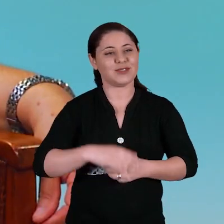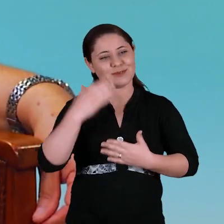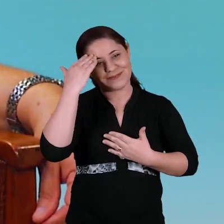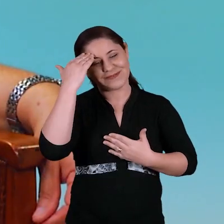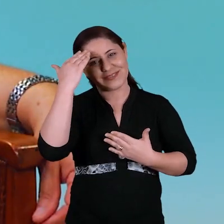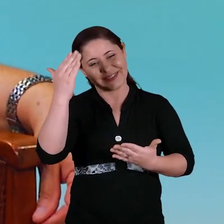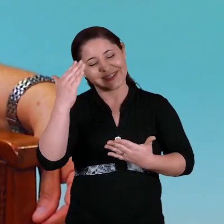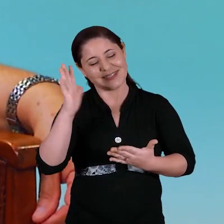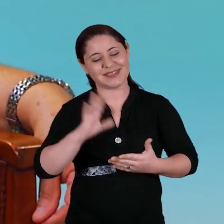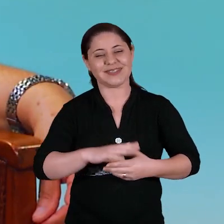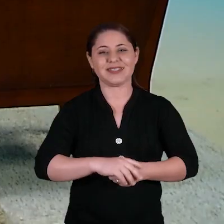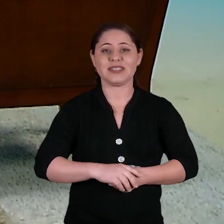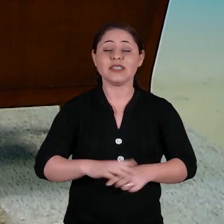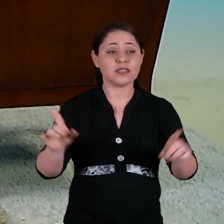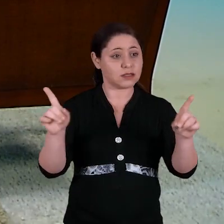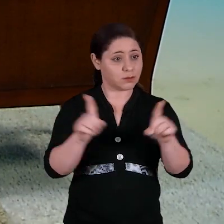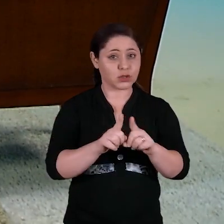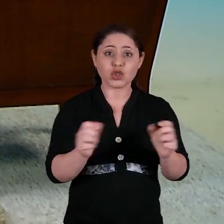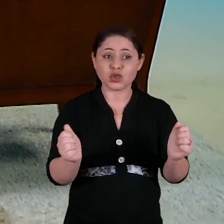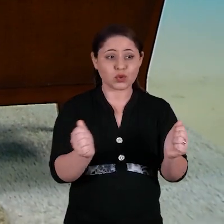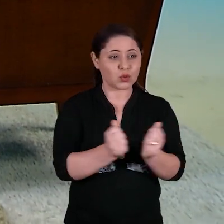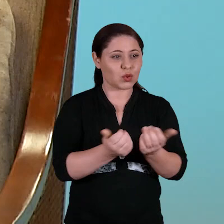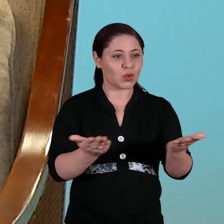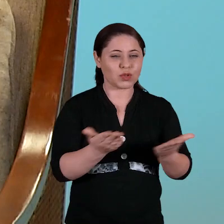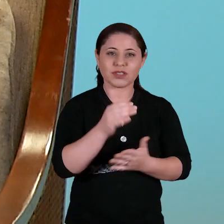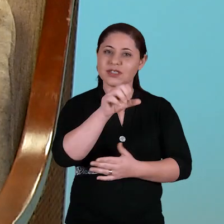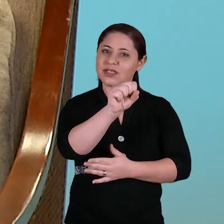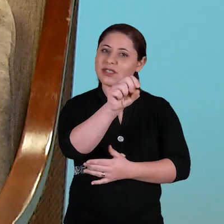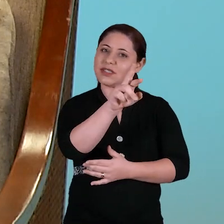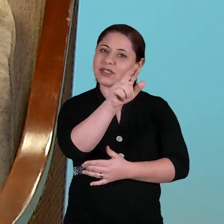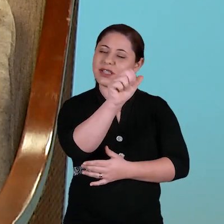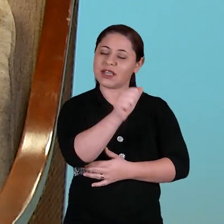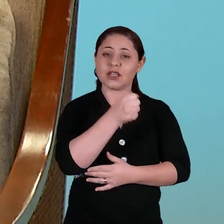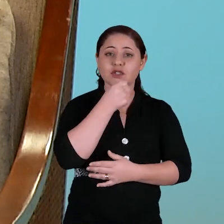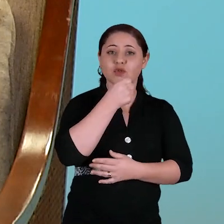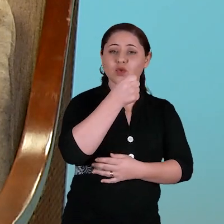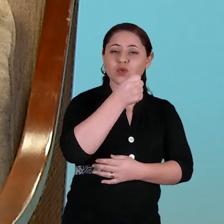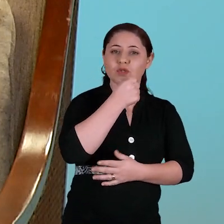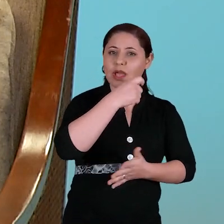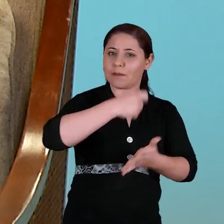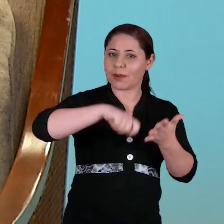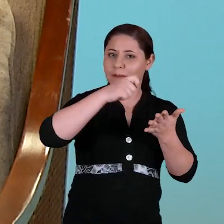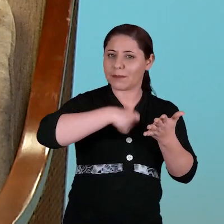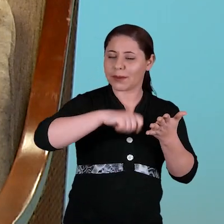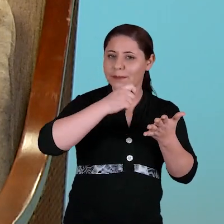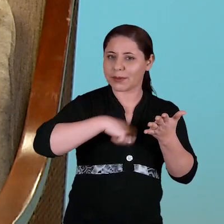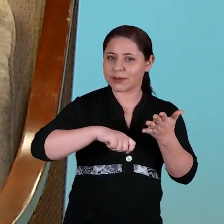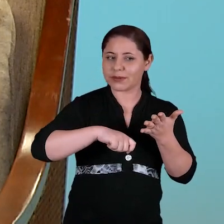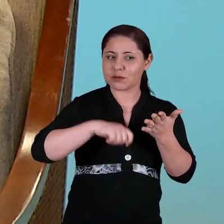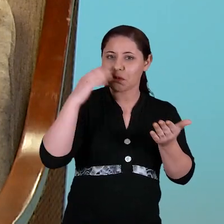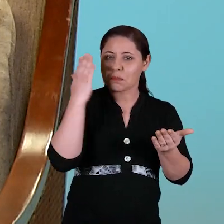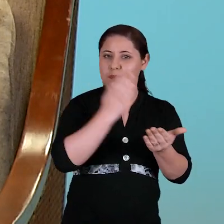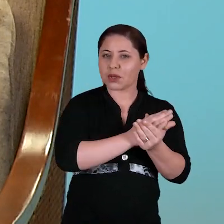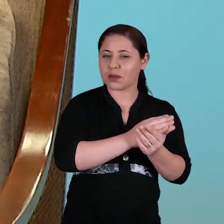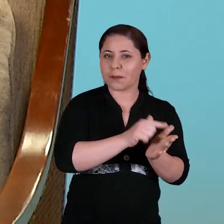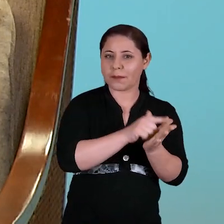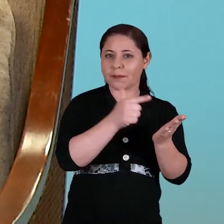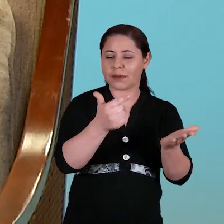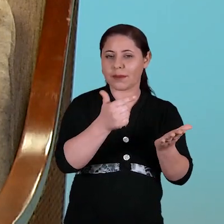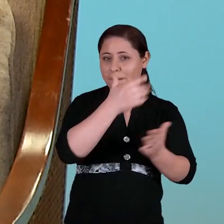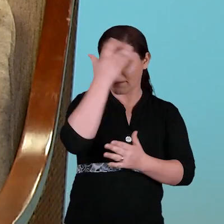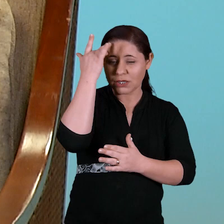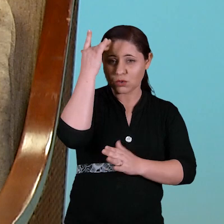Obrigada, estamos aí. E com a gente também no estúdio a Sara Santos, jornalista e produtora de conteúdos sobre pessoas